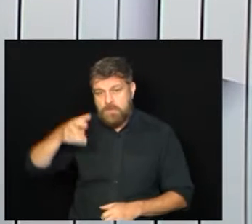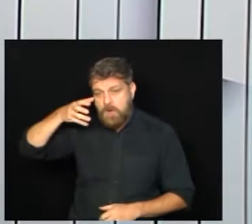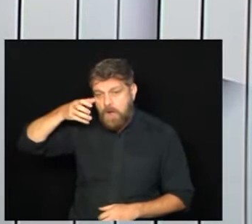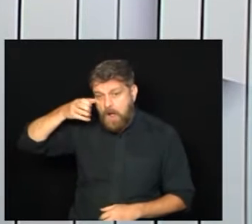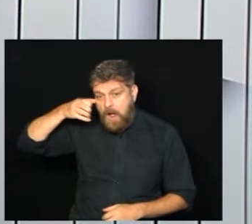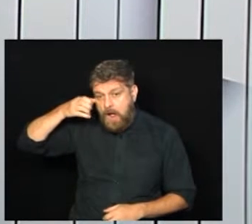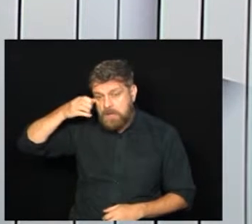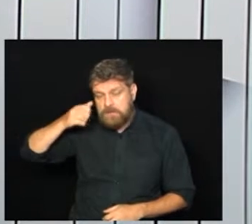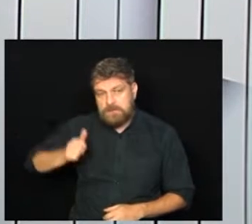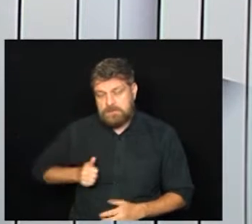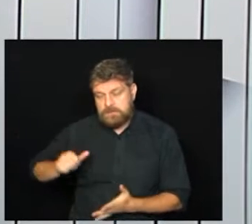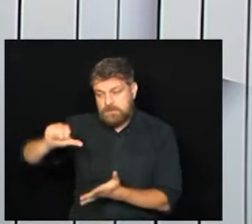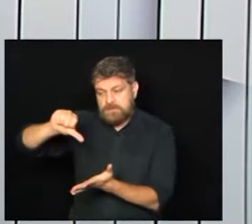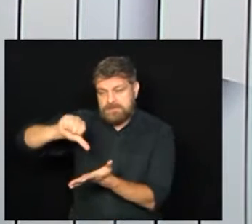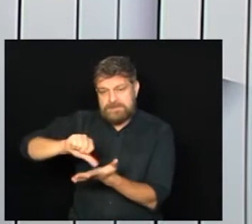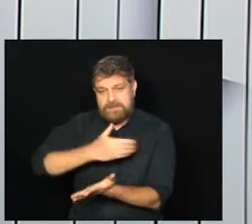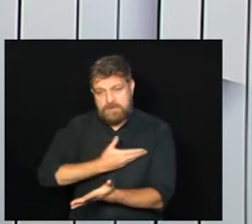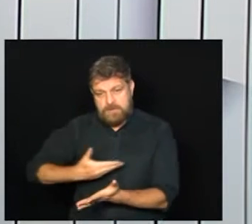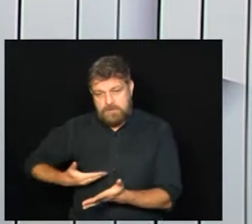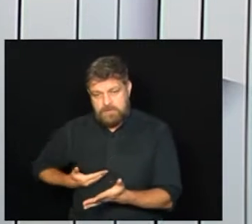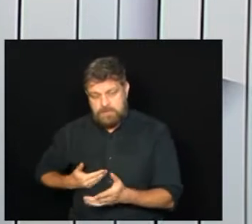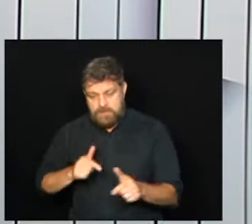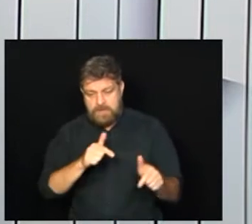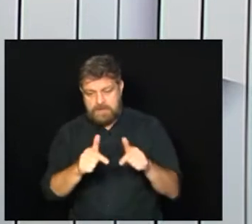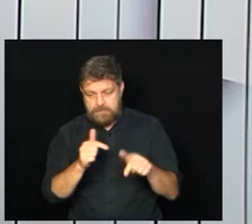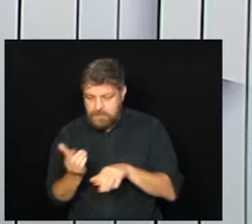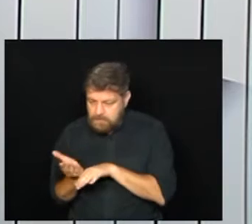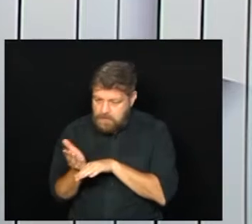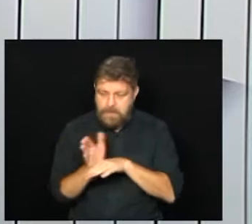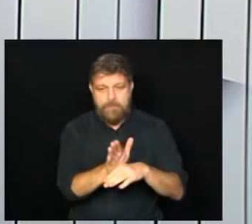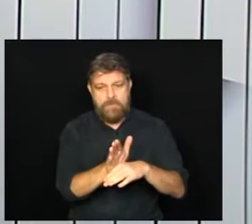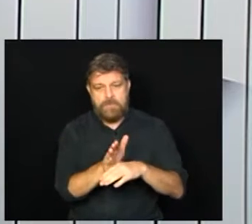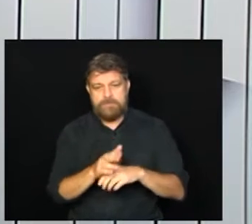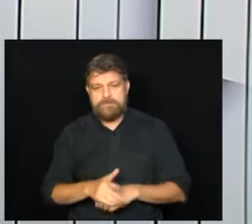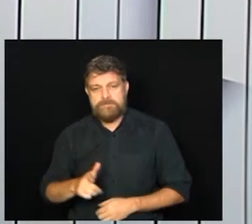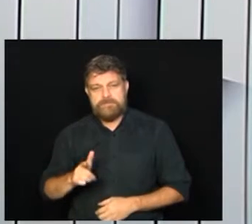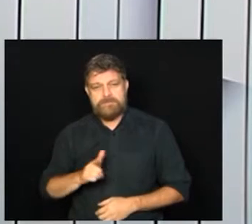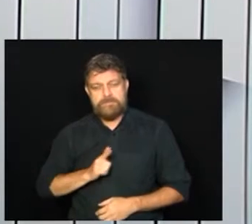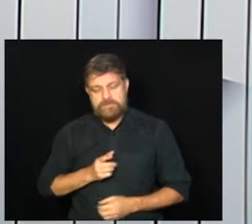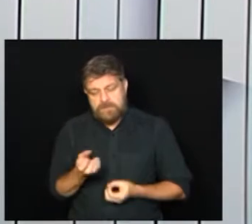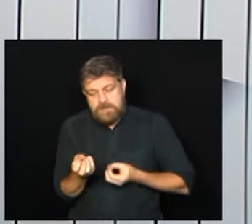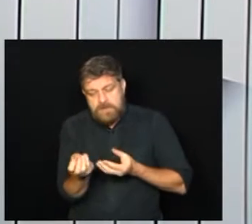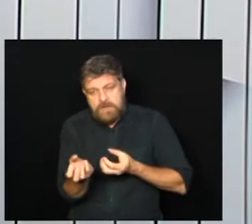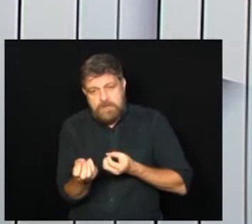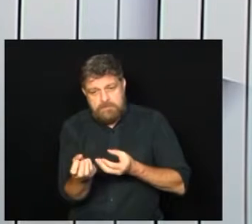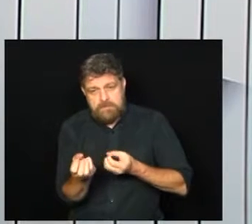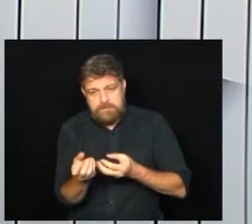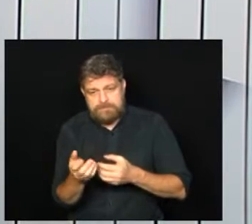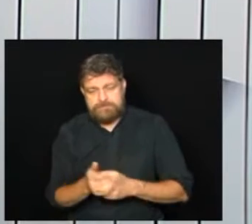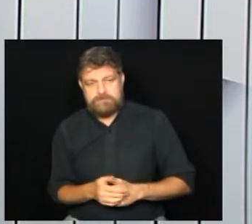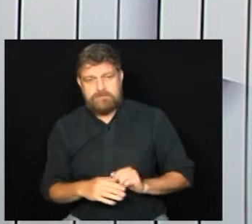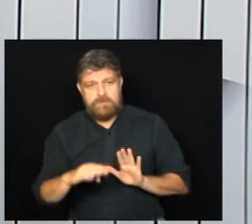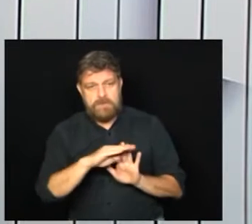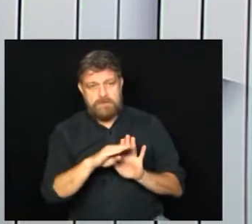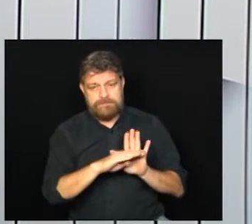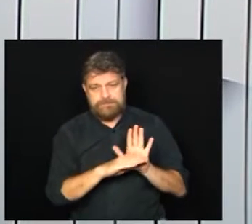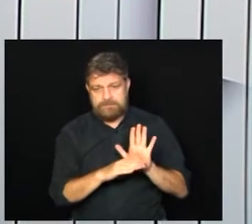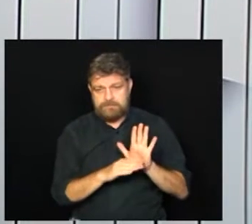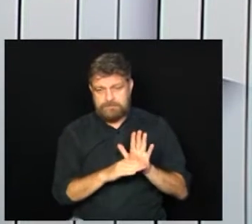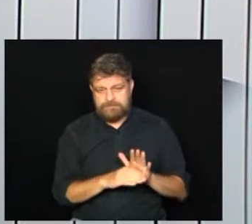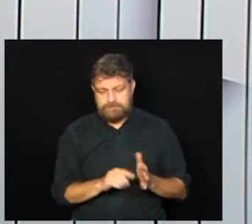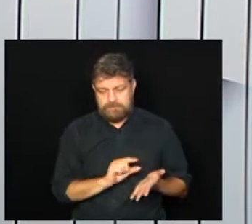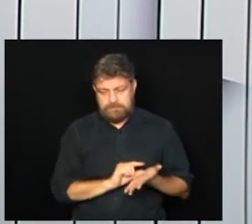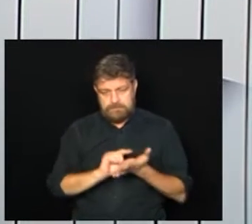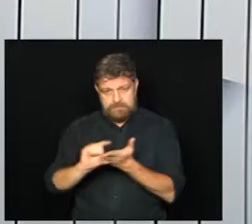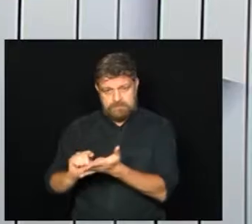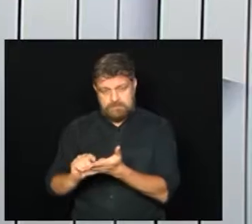que está no Centro Público de Apoio ao Trabalhador de Campinas e tem mais informações sobre o programa Bolsa